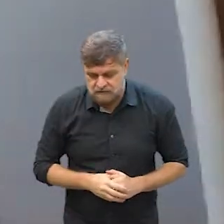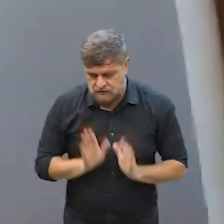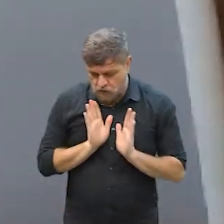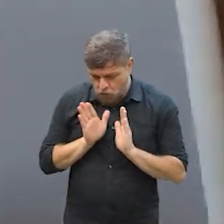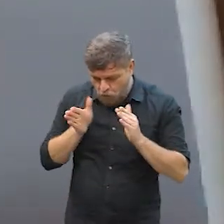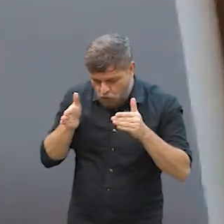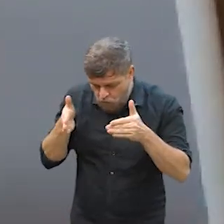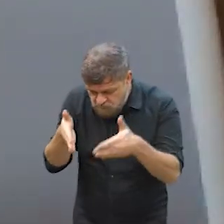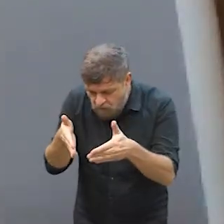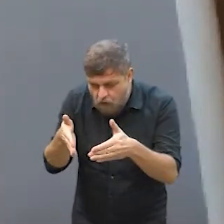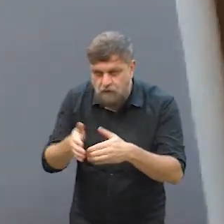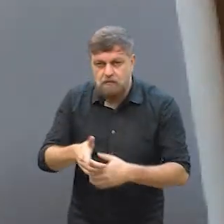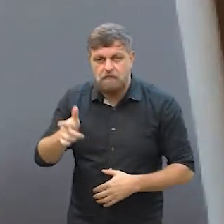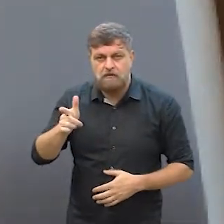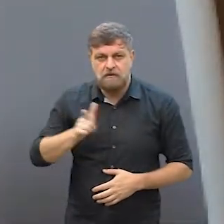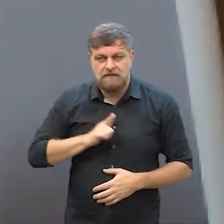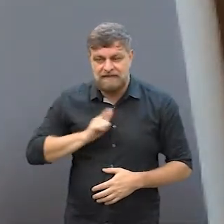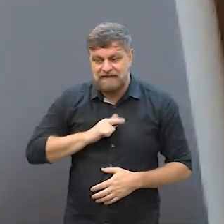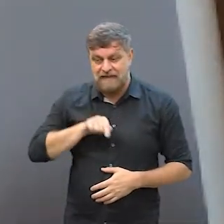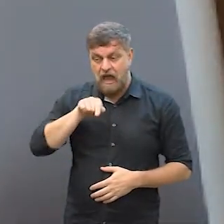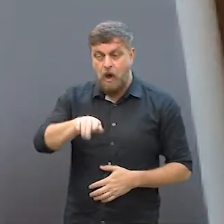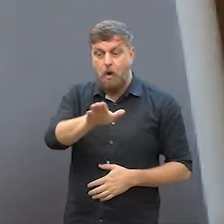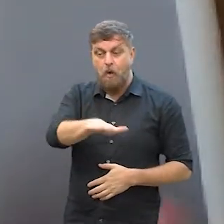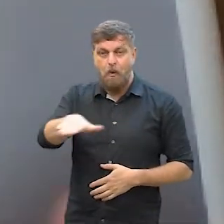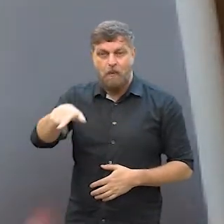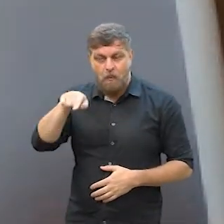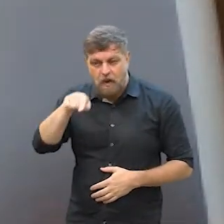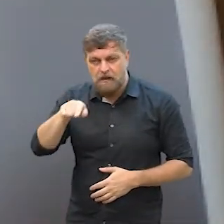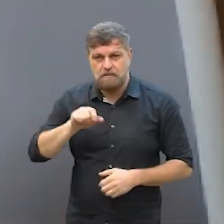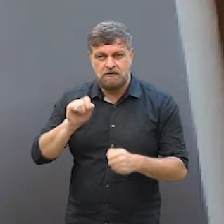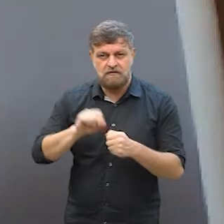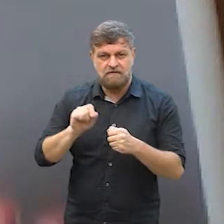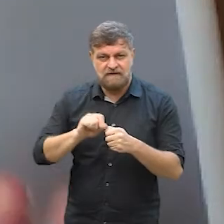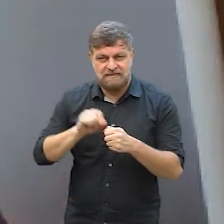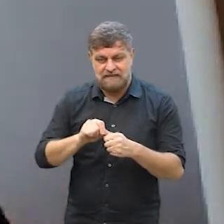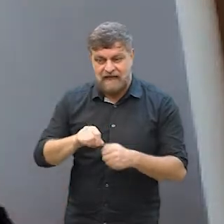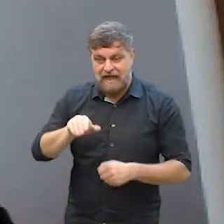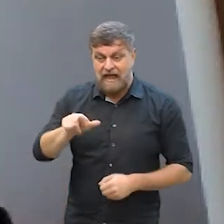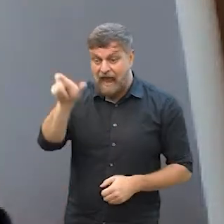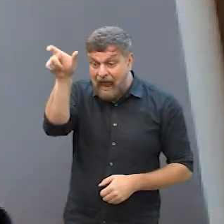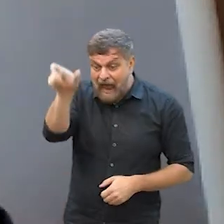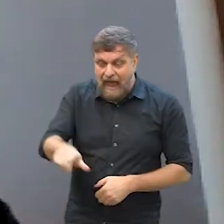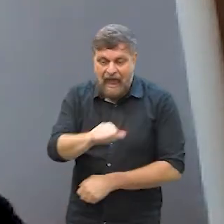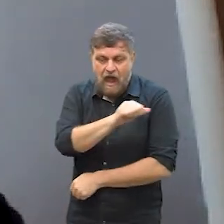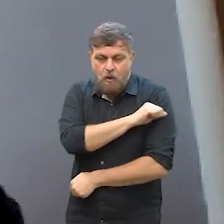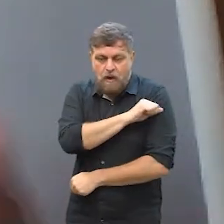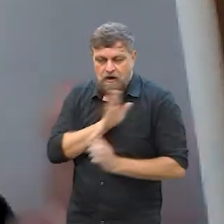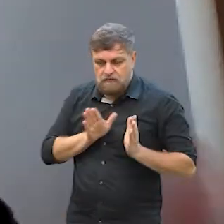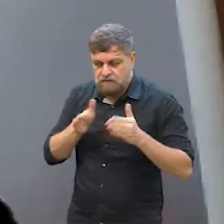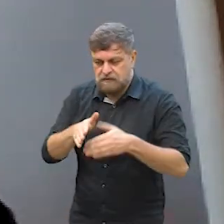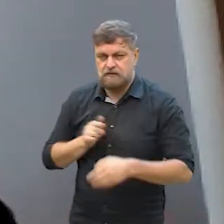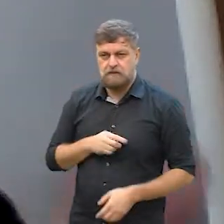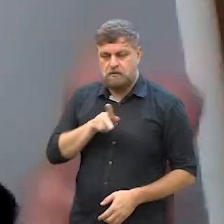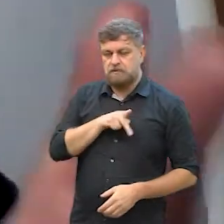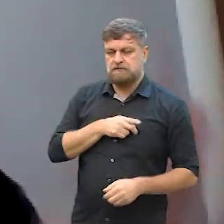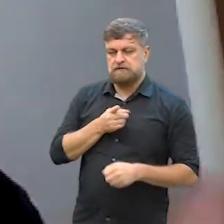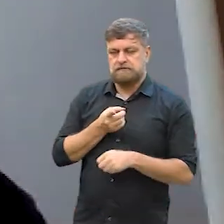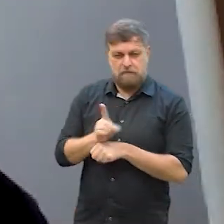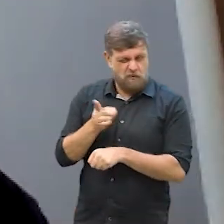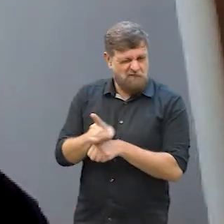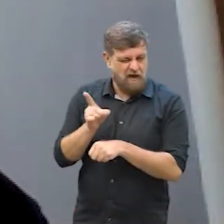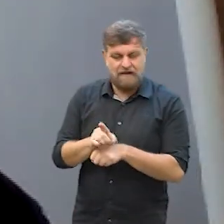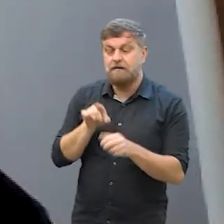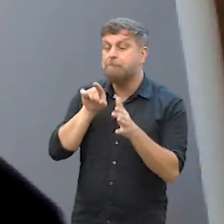o foco ali, ele tem que deixar aquilo para os estudantes. Quer fazer uma aula centrada no aluno. Então ele faz as perguntas, as